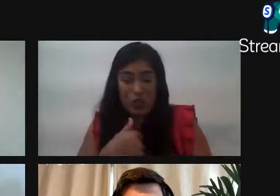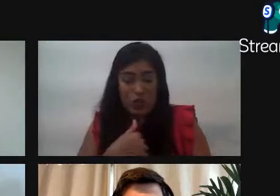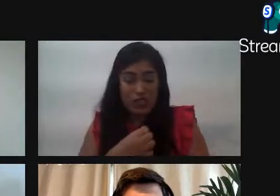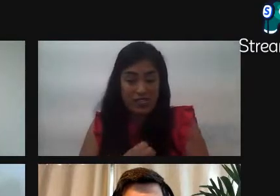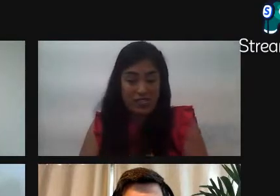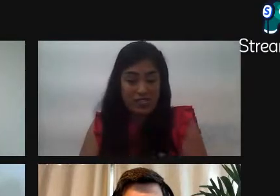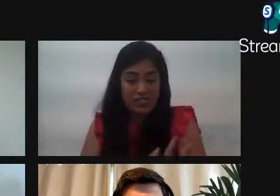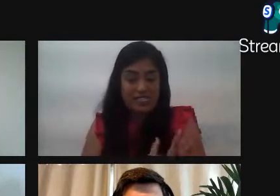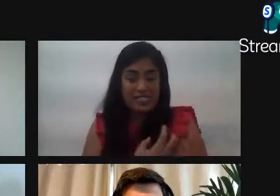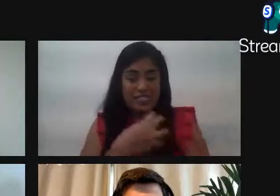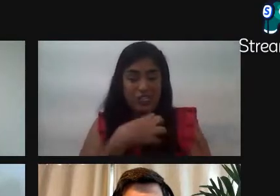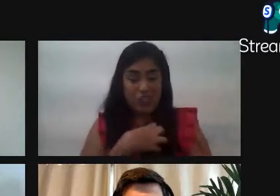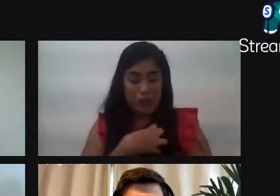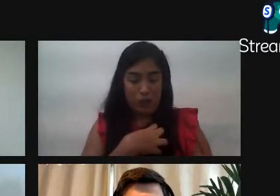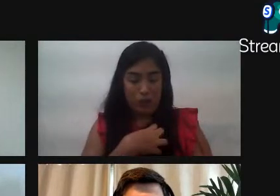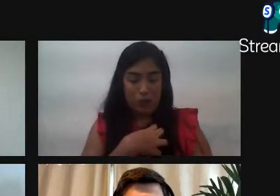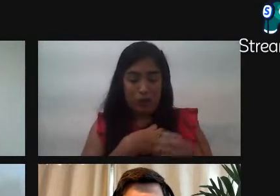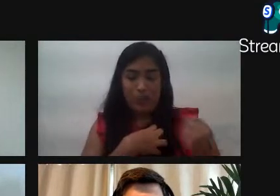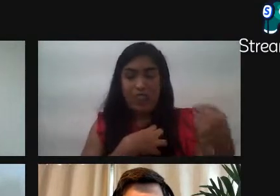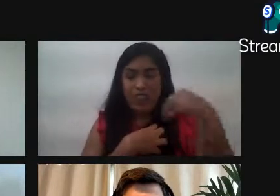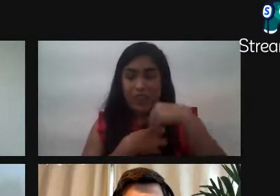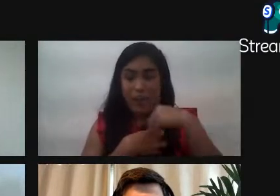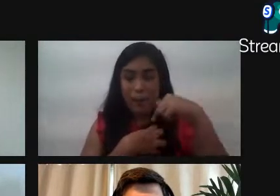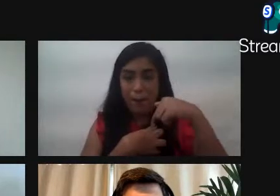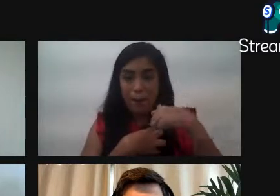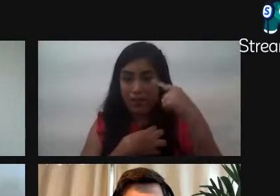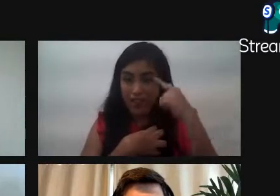e, por outro lado,